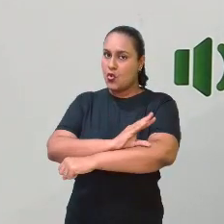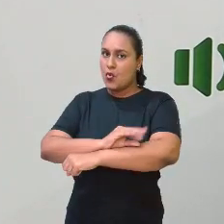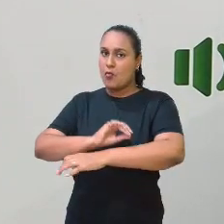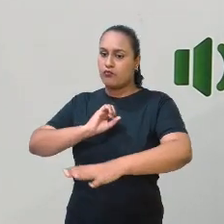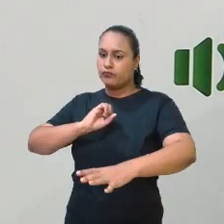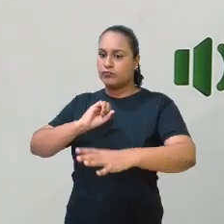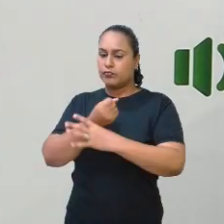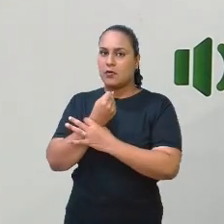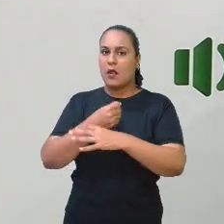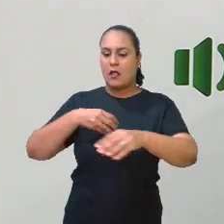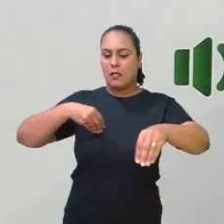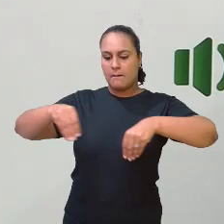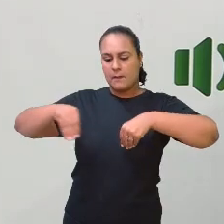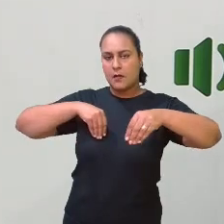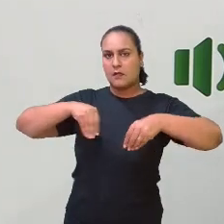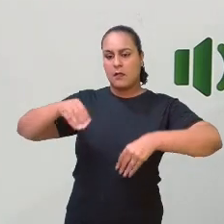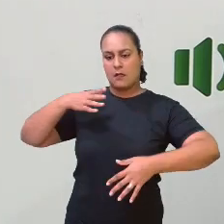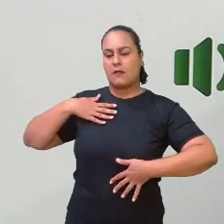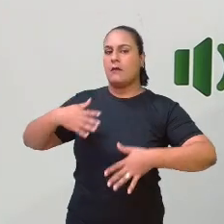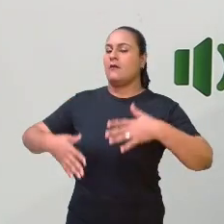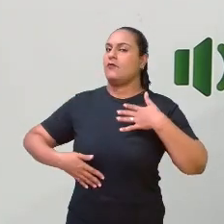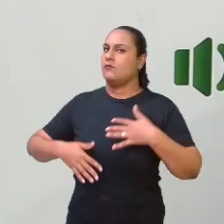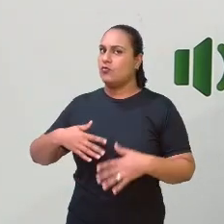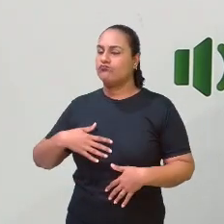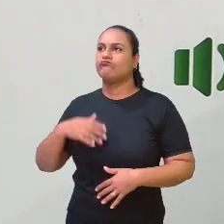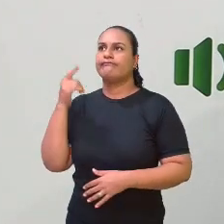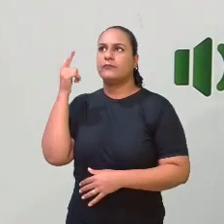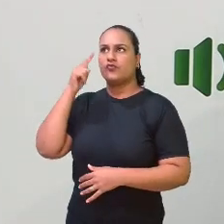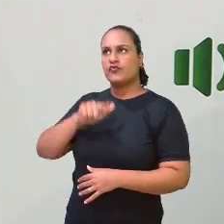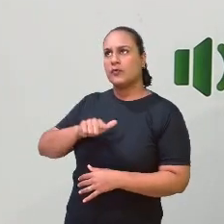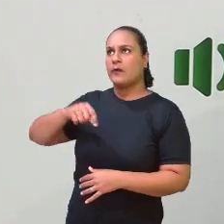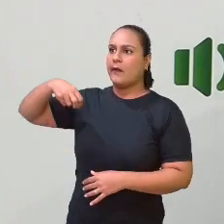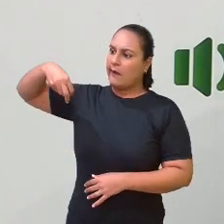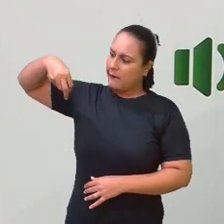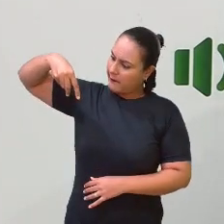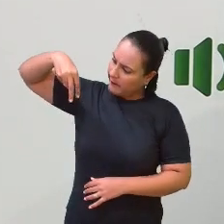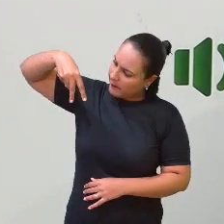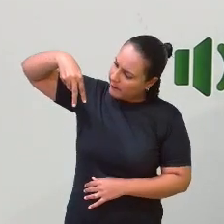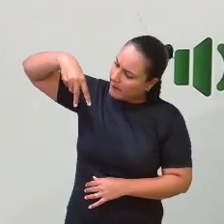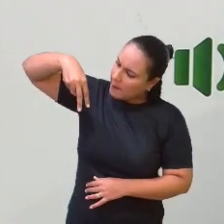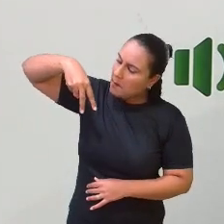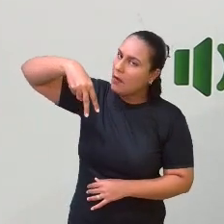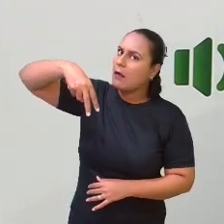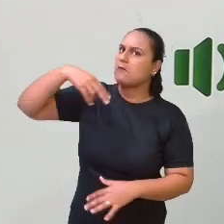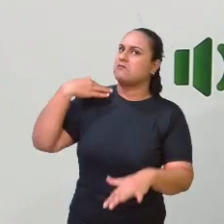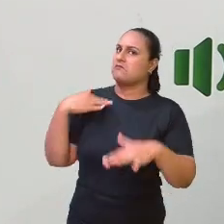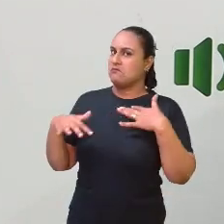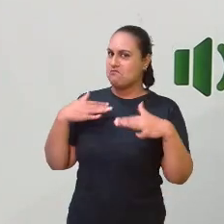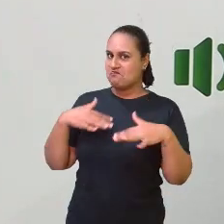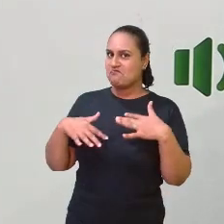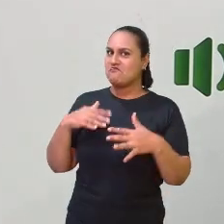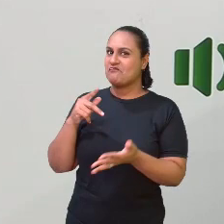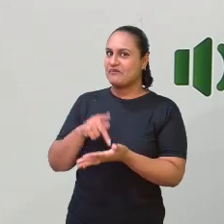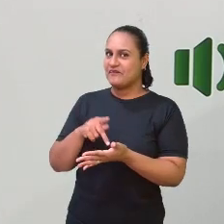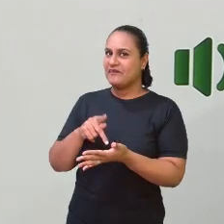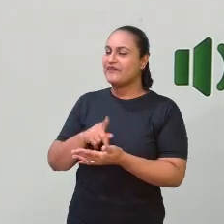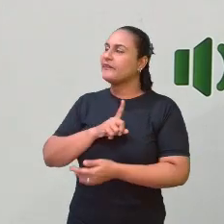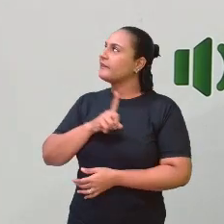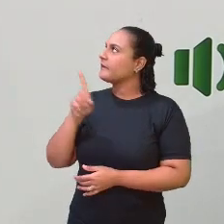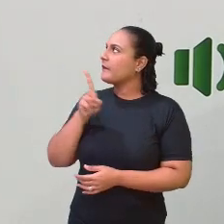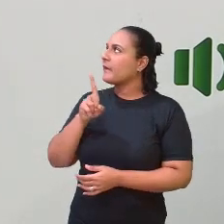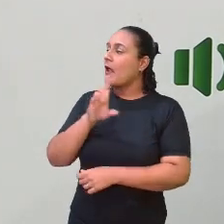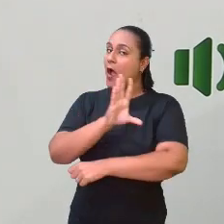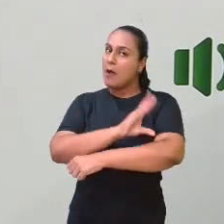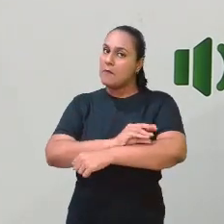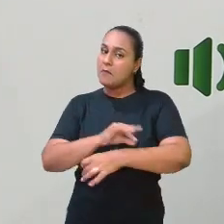a flexibilidade, para a gente conseguir andar, para a gente conseguir se movimentar, tá? Estão diretamente ligados e